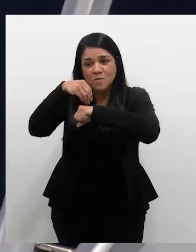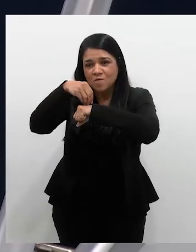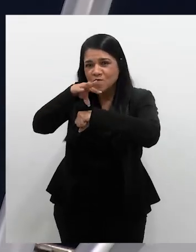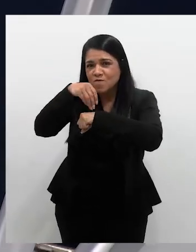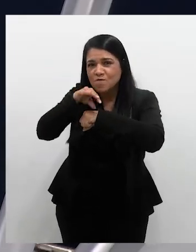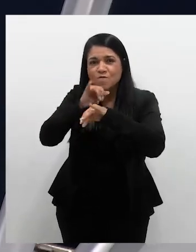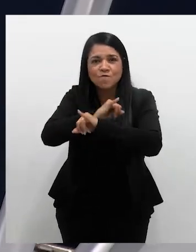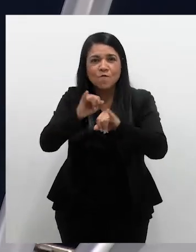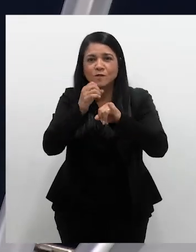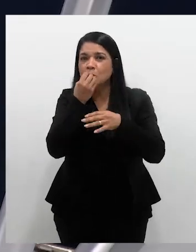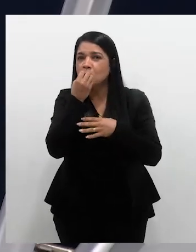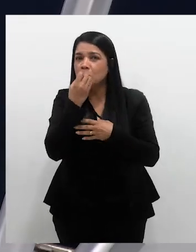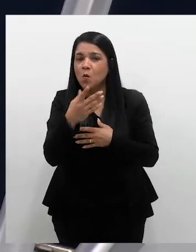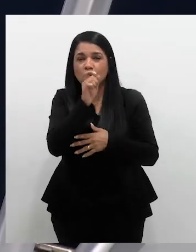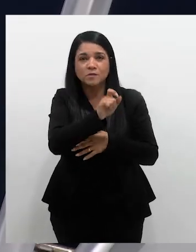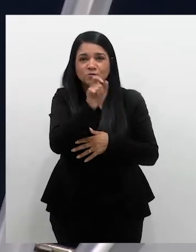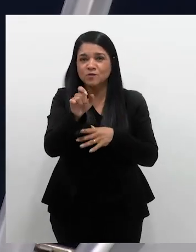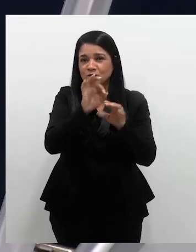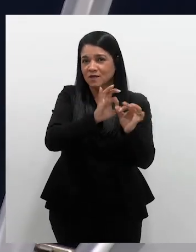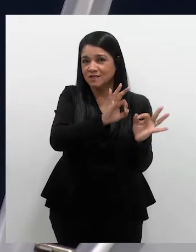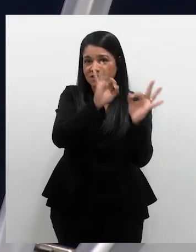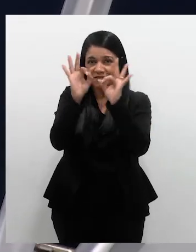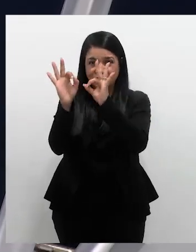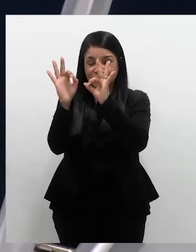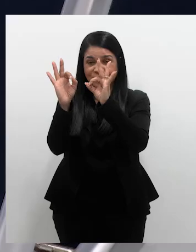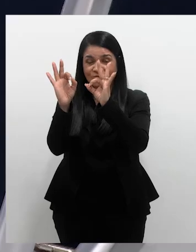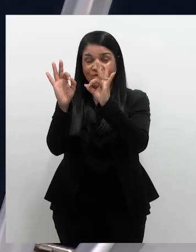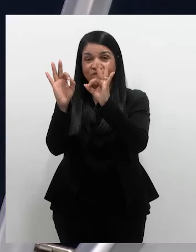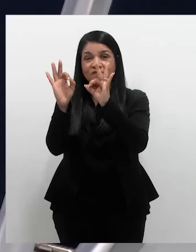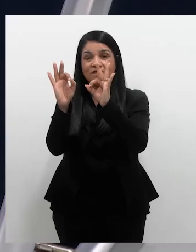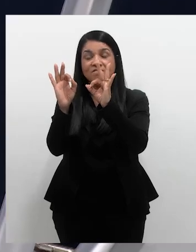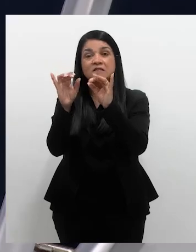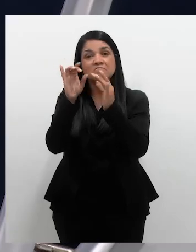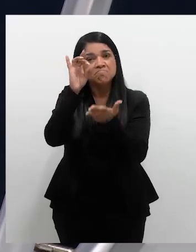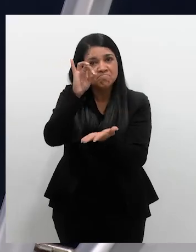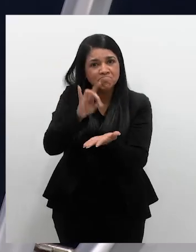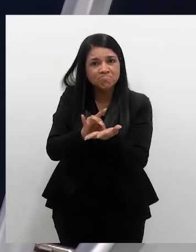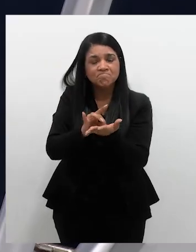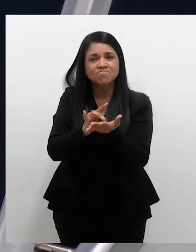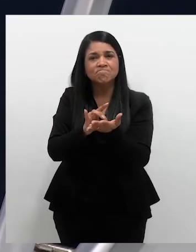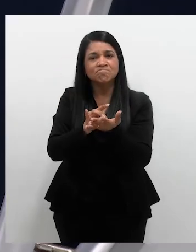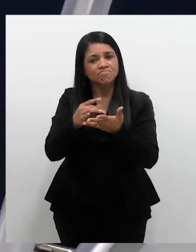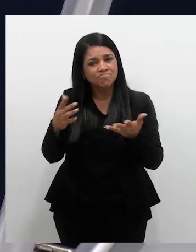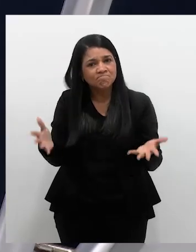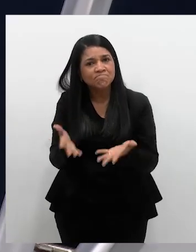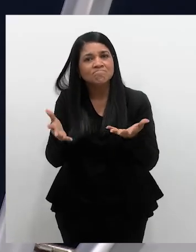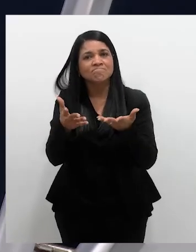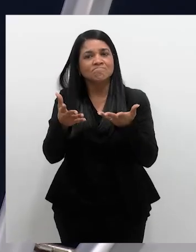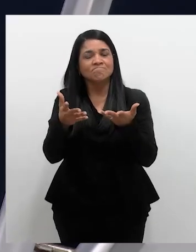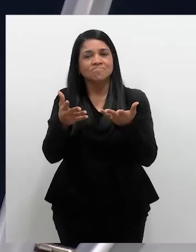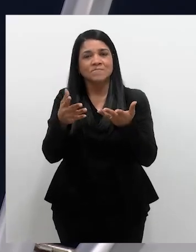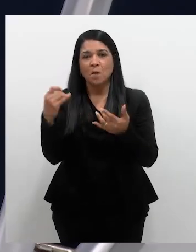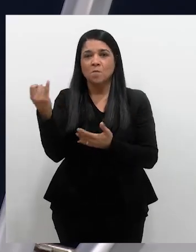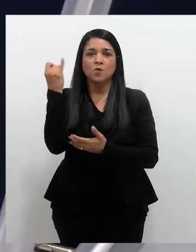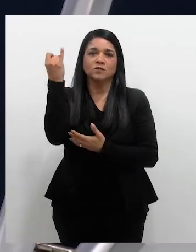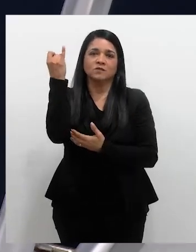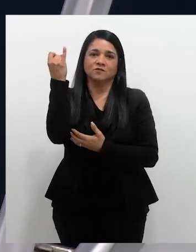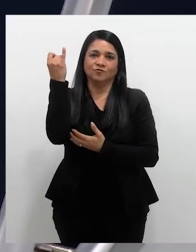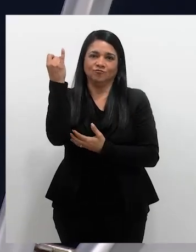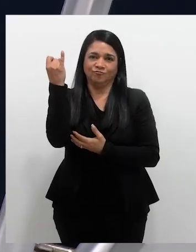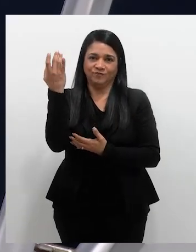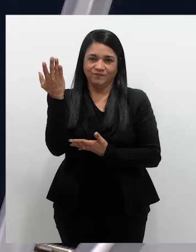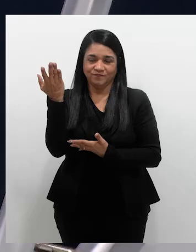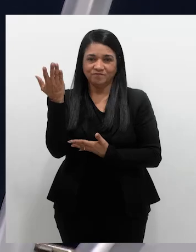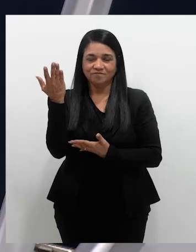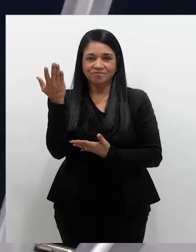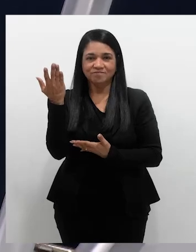passar informações boas para as pessoas que estão assistindo, para que isso seja enriquecedor para ela de alguma forma, né?